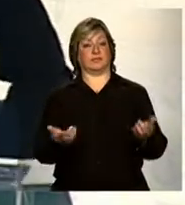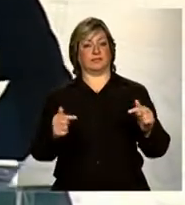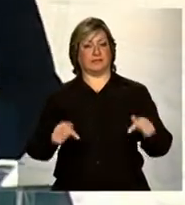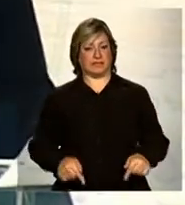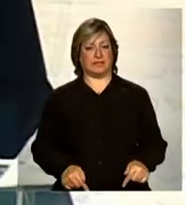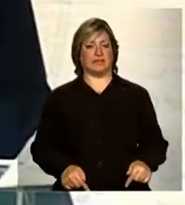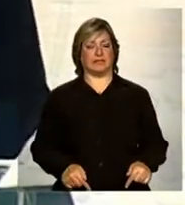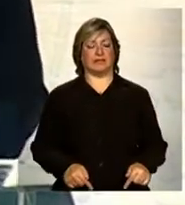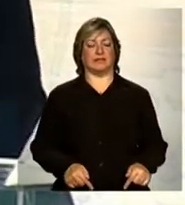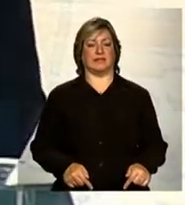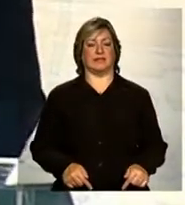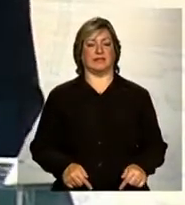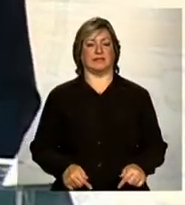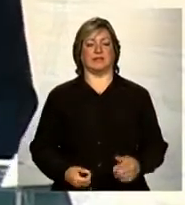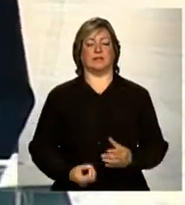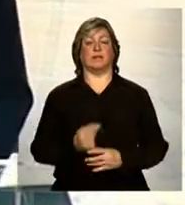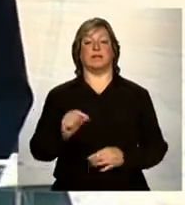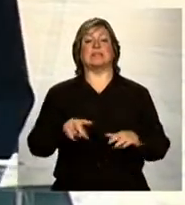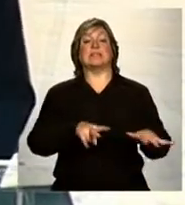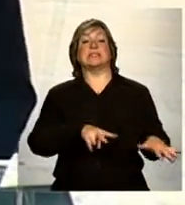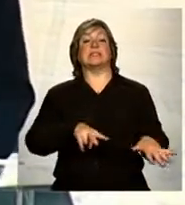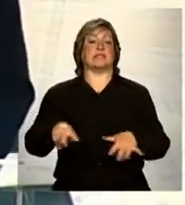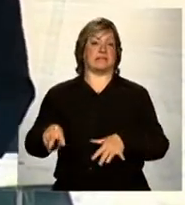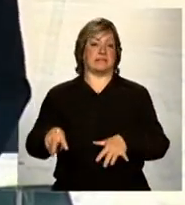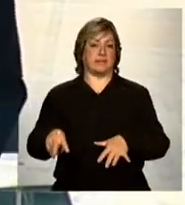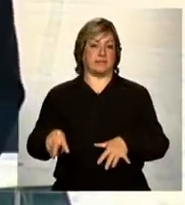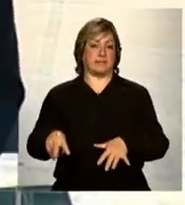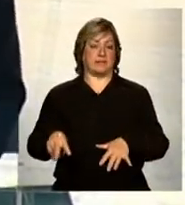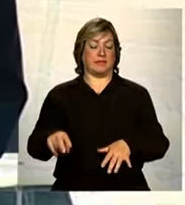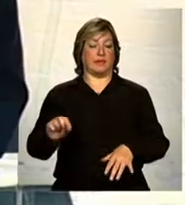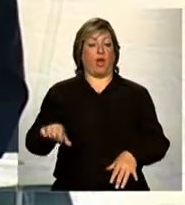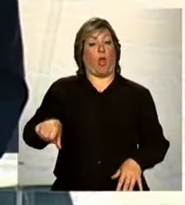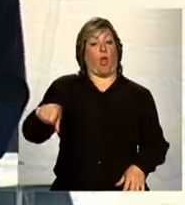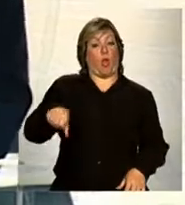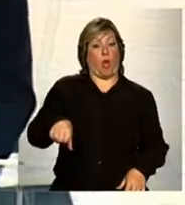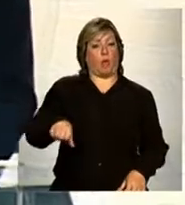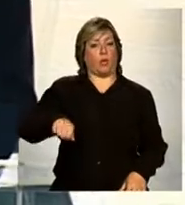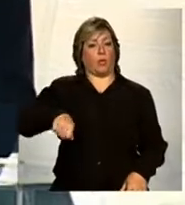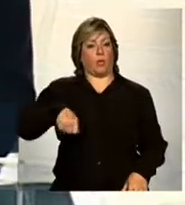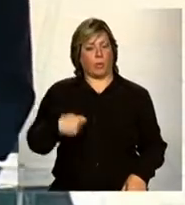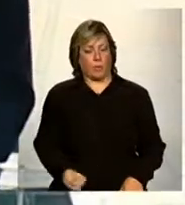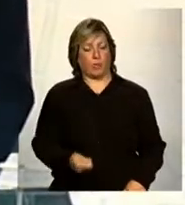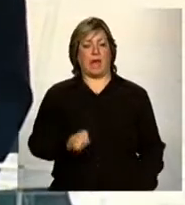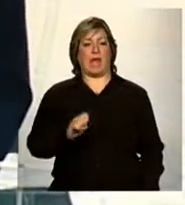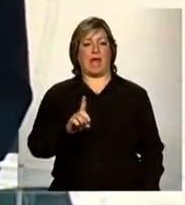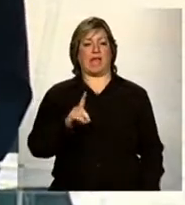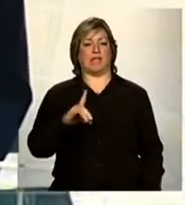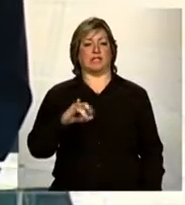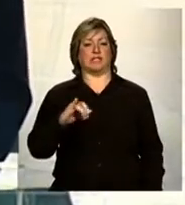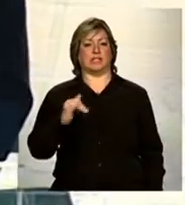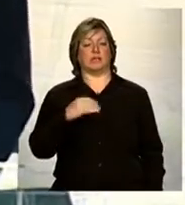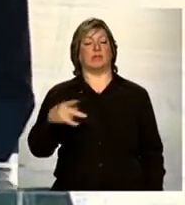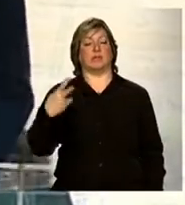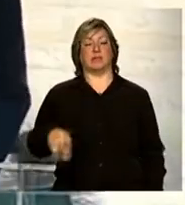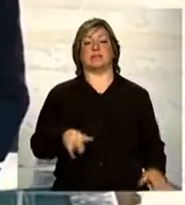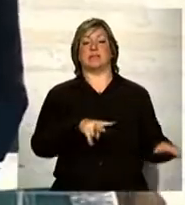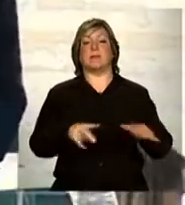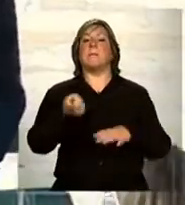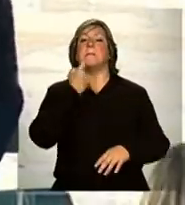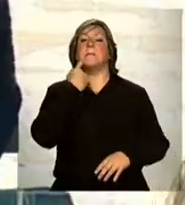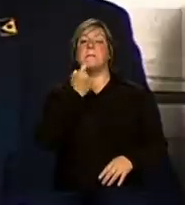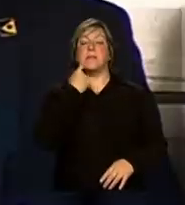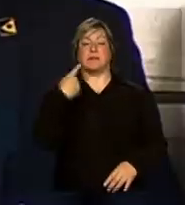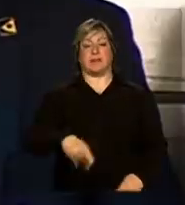lançando a semana a nona semana que a nona edição na verdade da semana do peixe